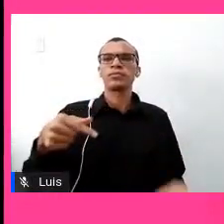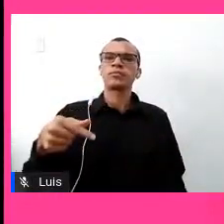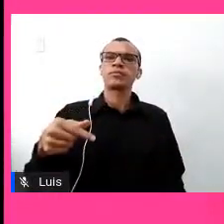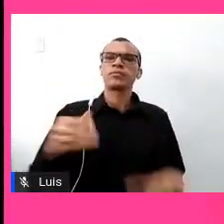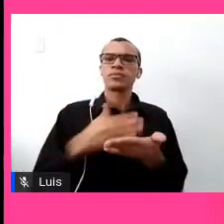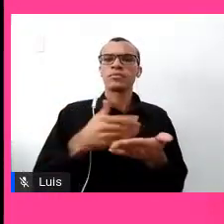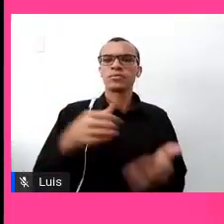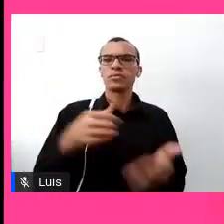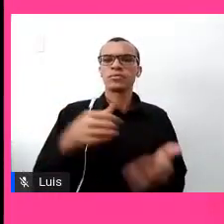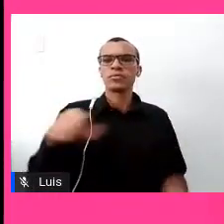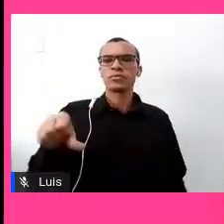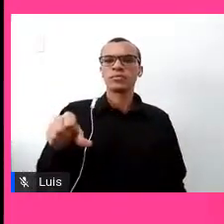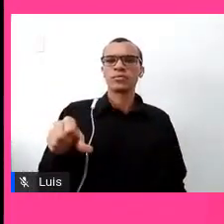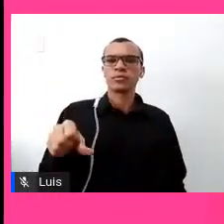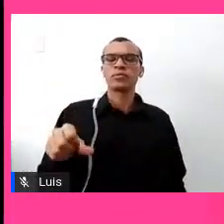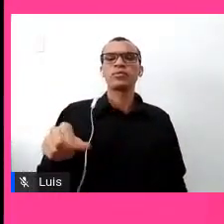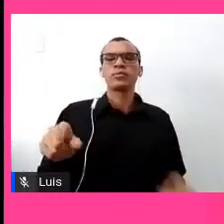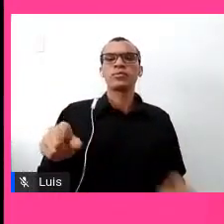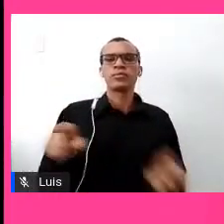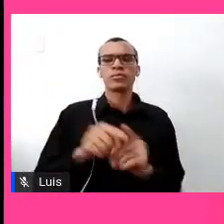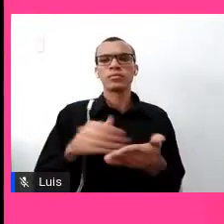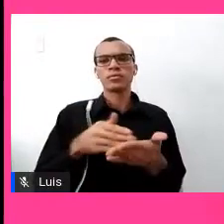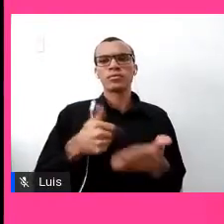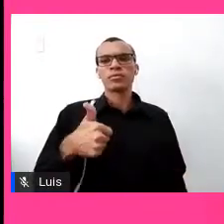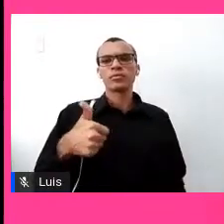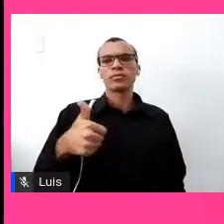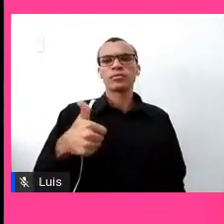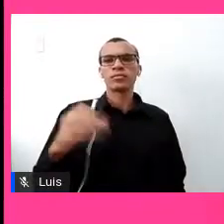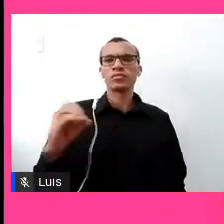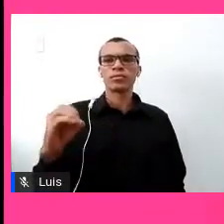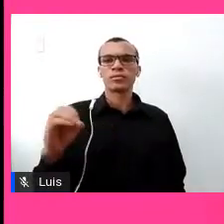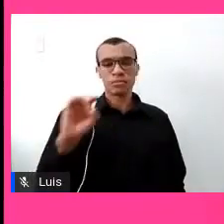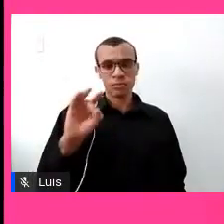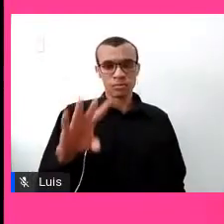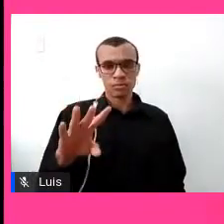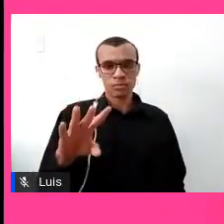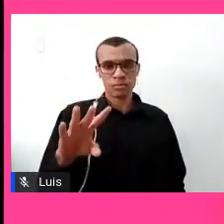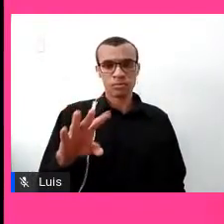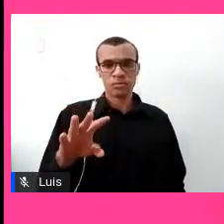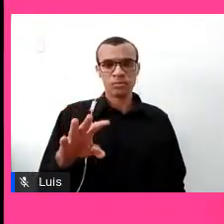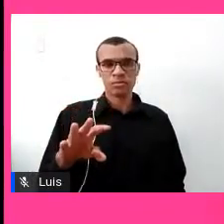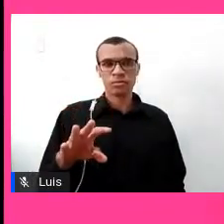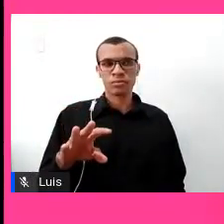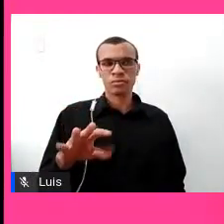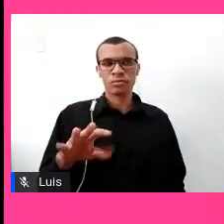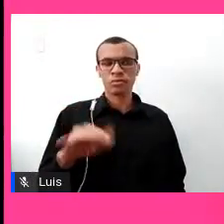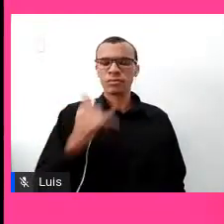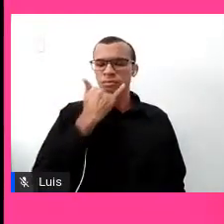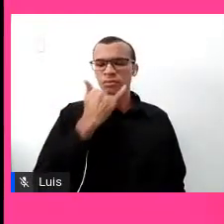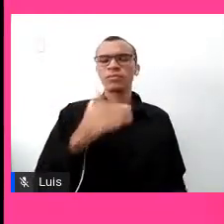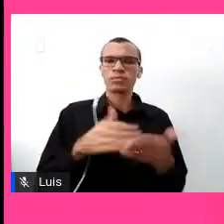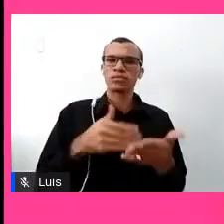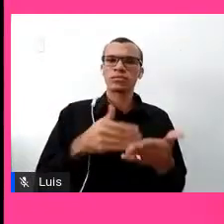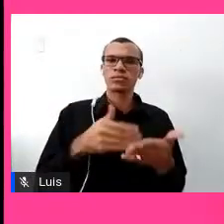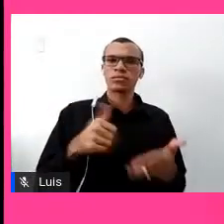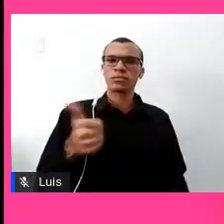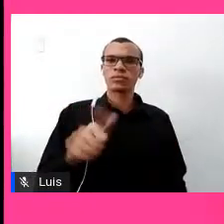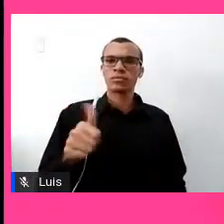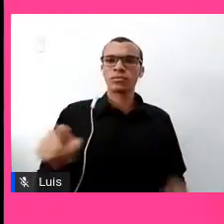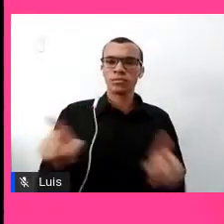página 9 e na página 10, apenas. Desculpa, página 11 também. O